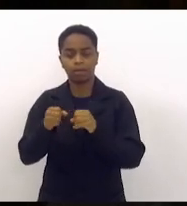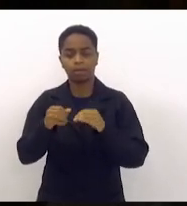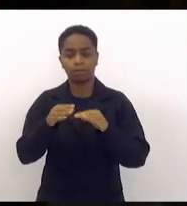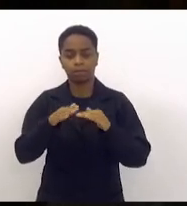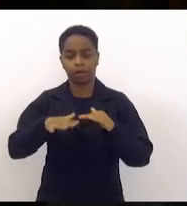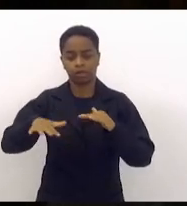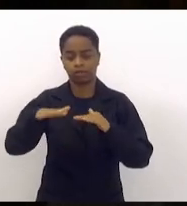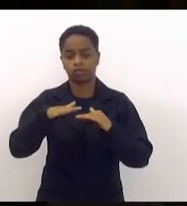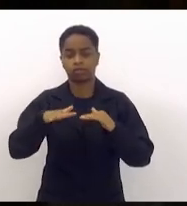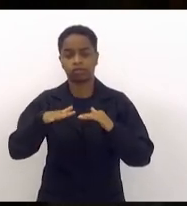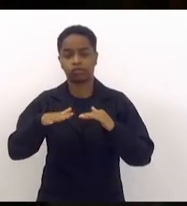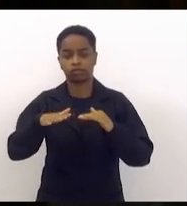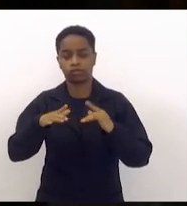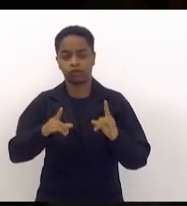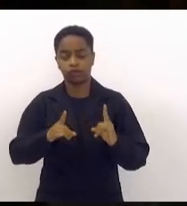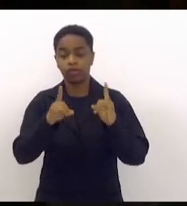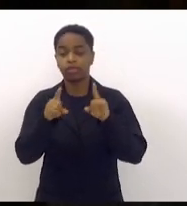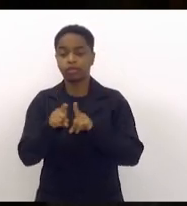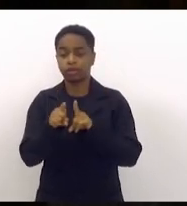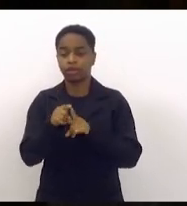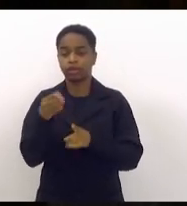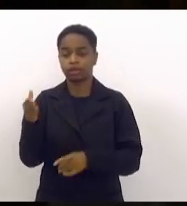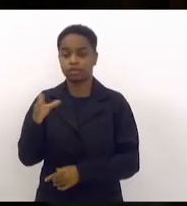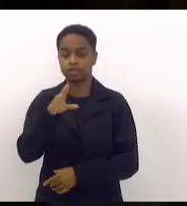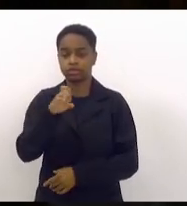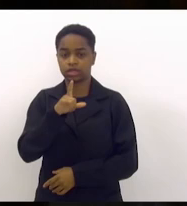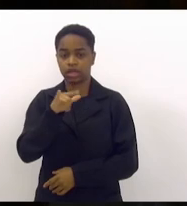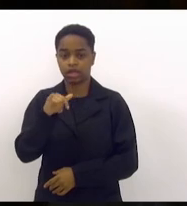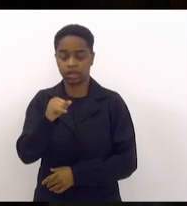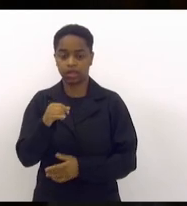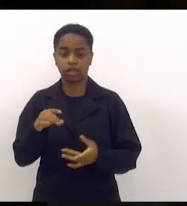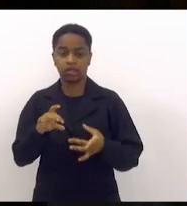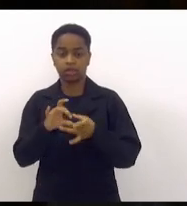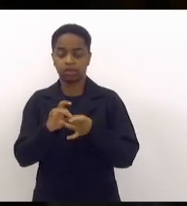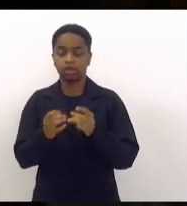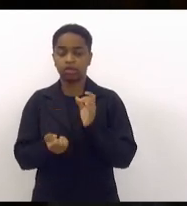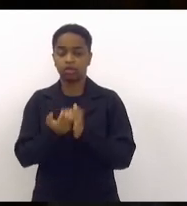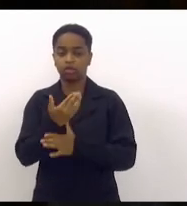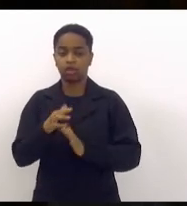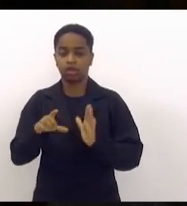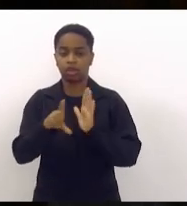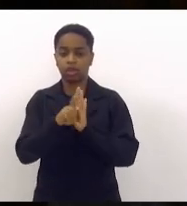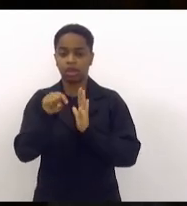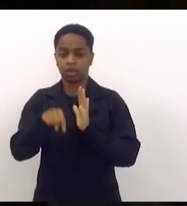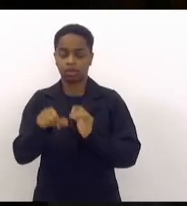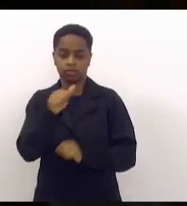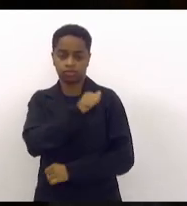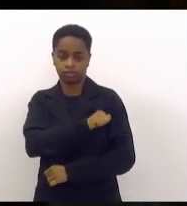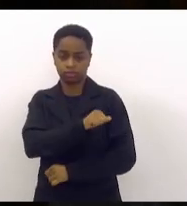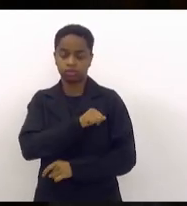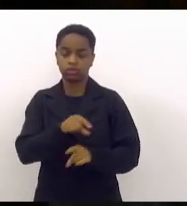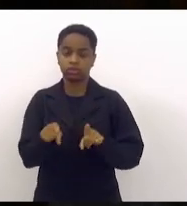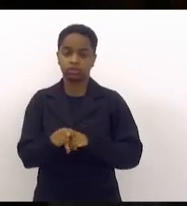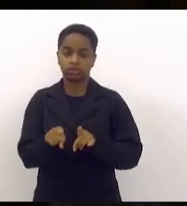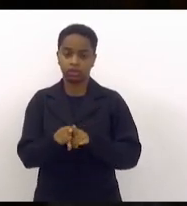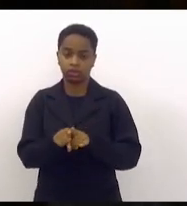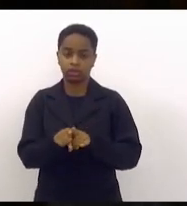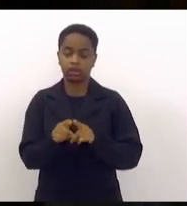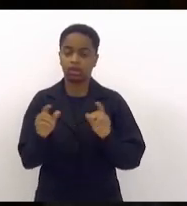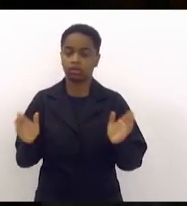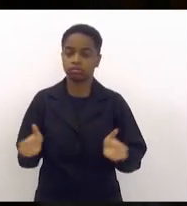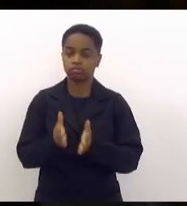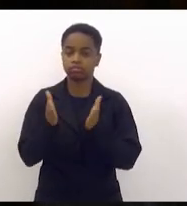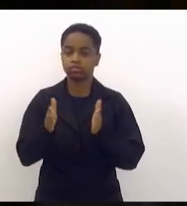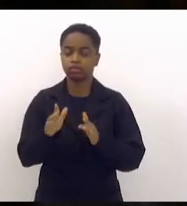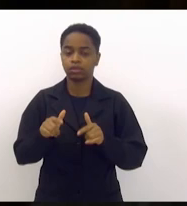inclusive tá muito inserida nesse assunto com essa lei que criou aqui no estado do Rio e fomentando essa essa aidade